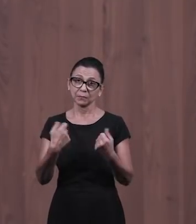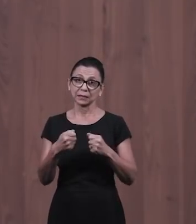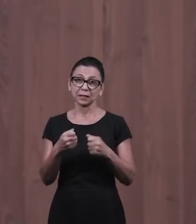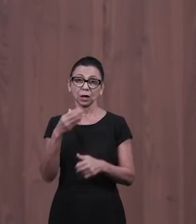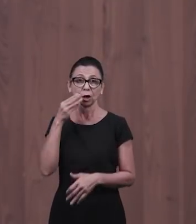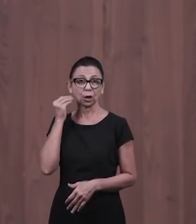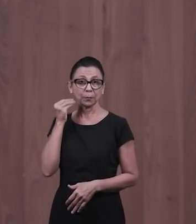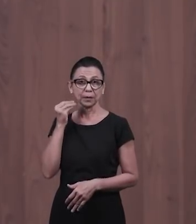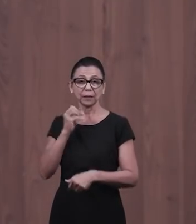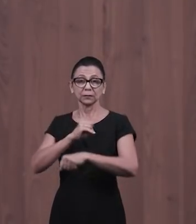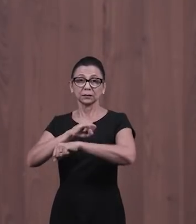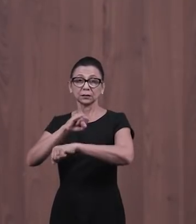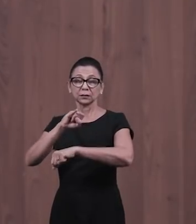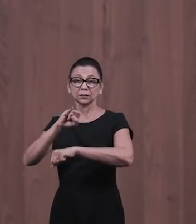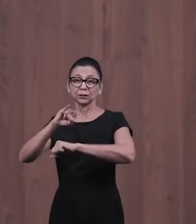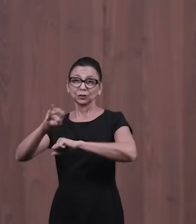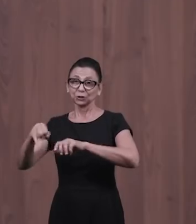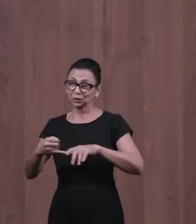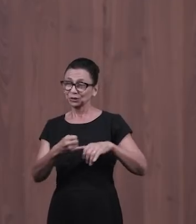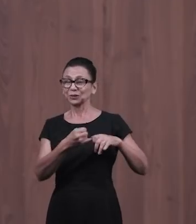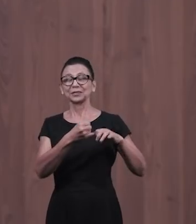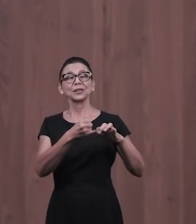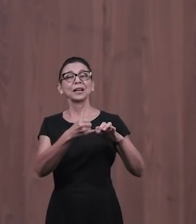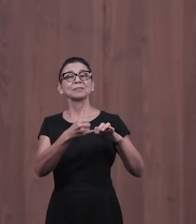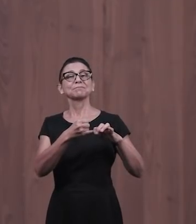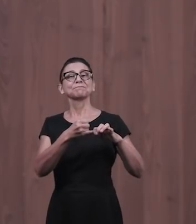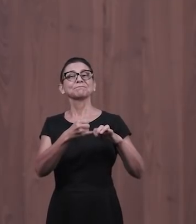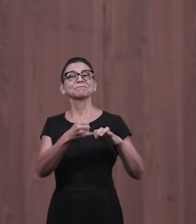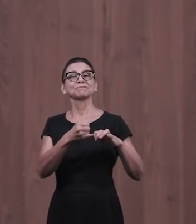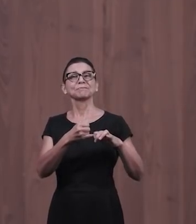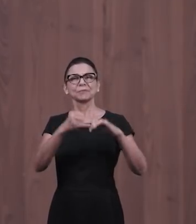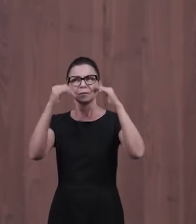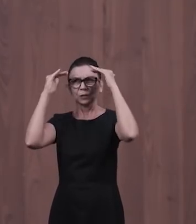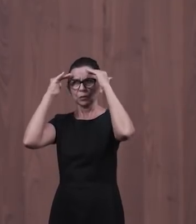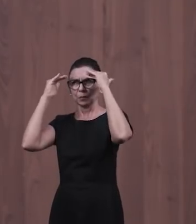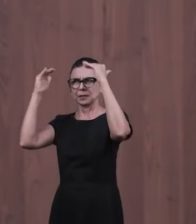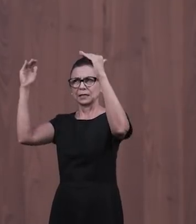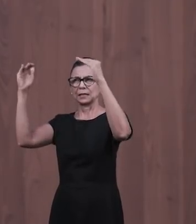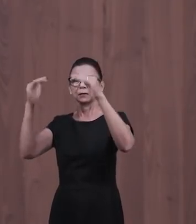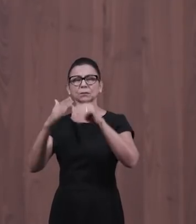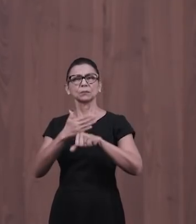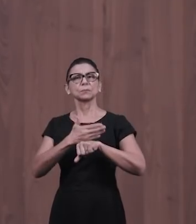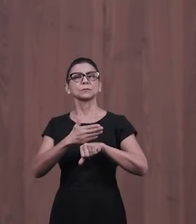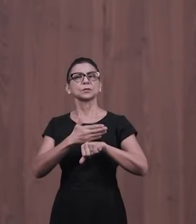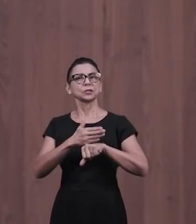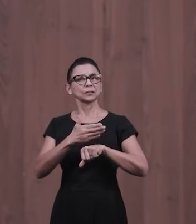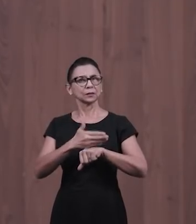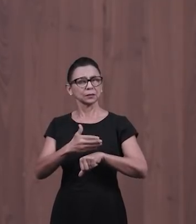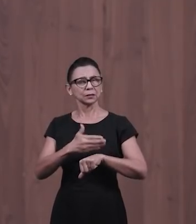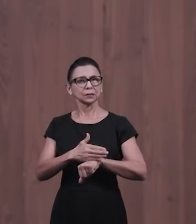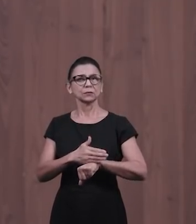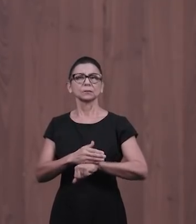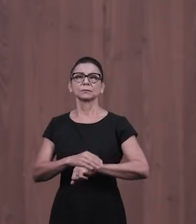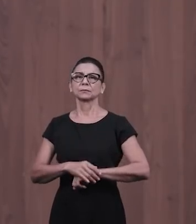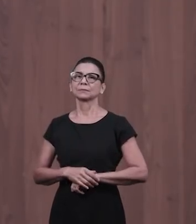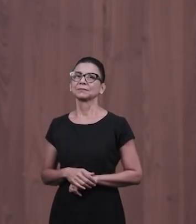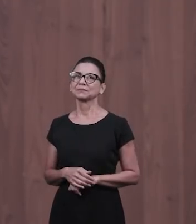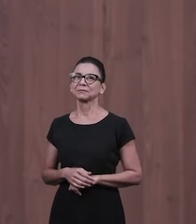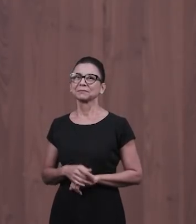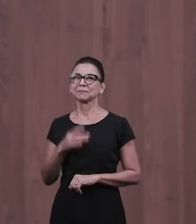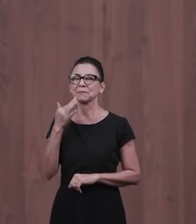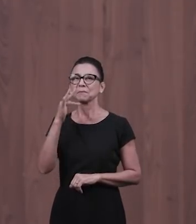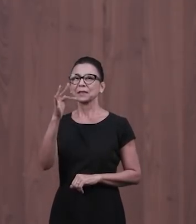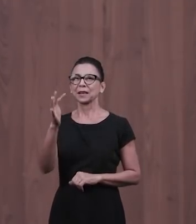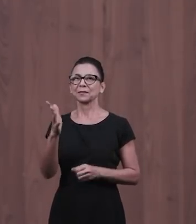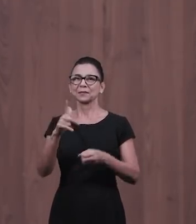posição de servos, ouvindo a voz do Senhor e colocando em prática, obedecendo, para que o grande dia do Senhor,